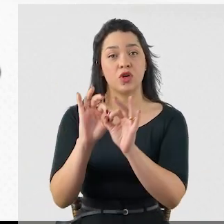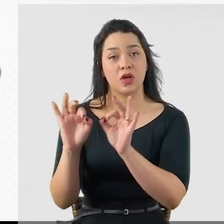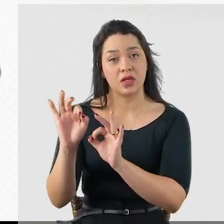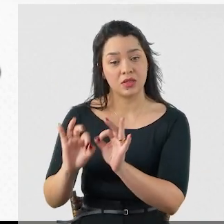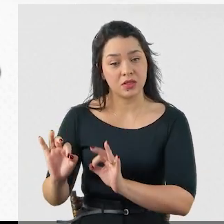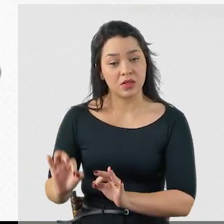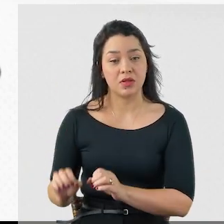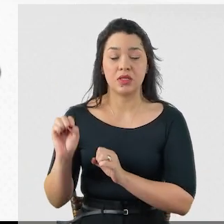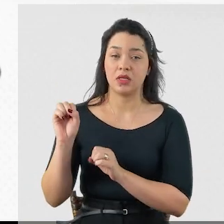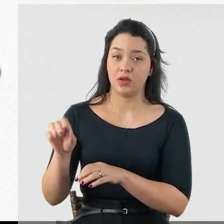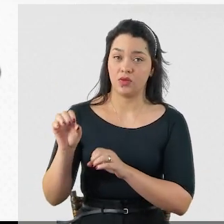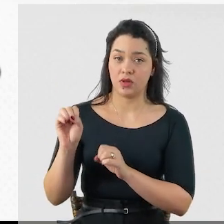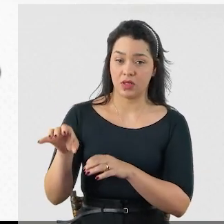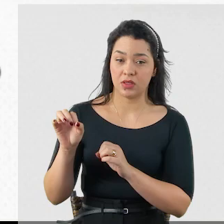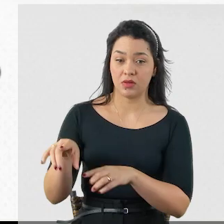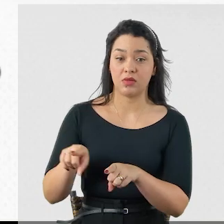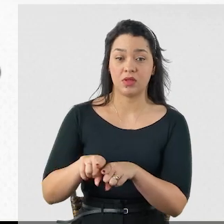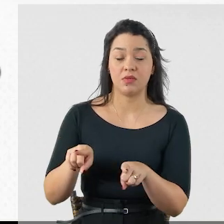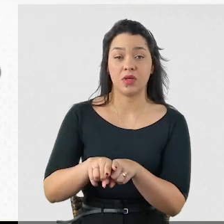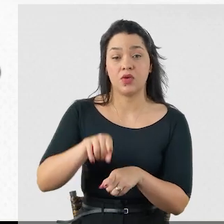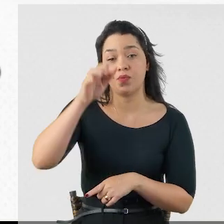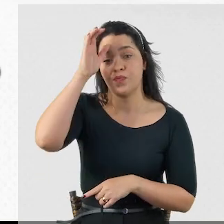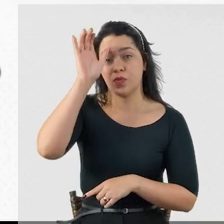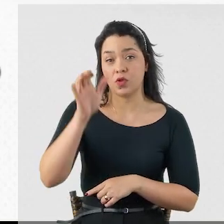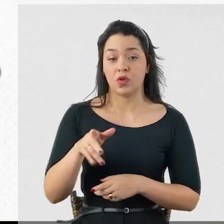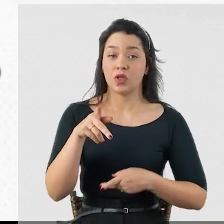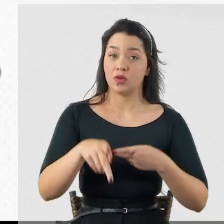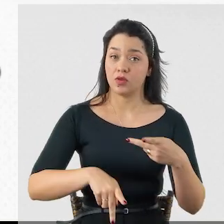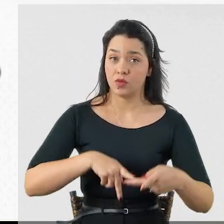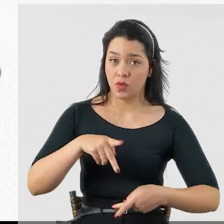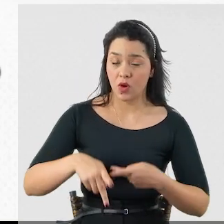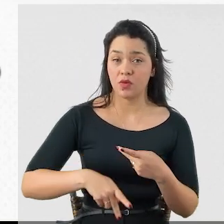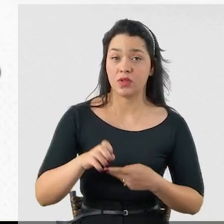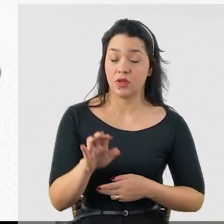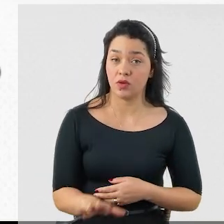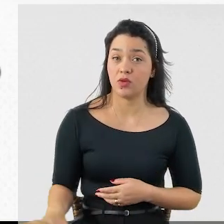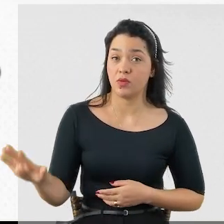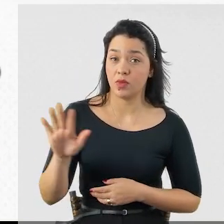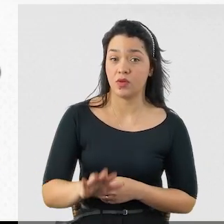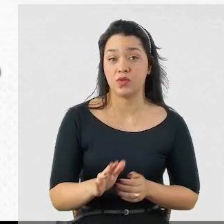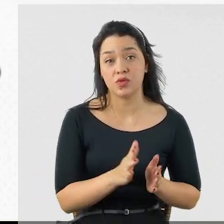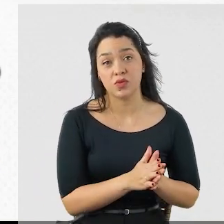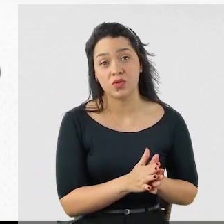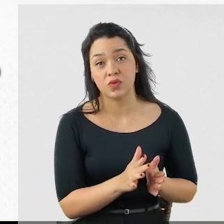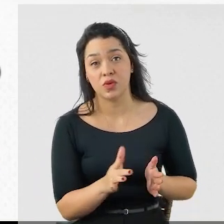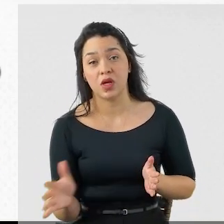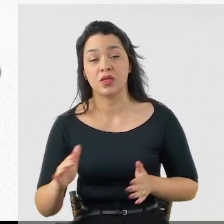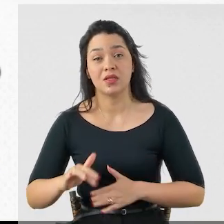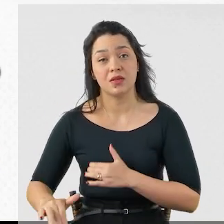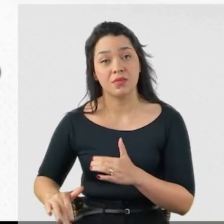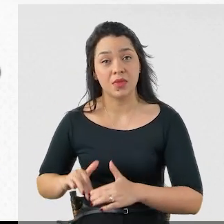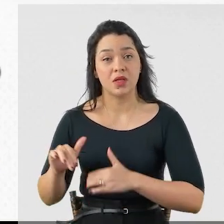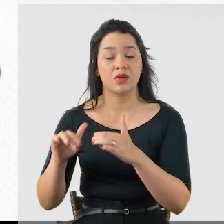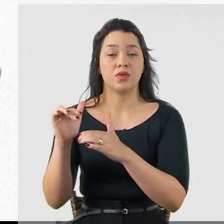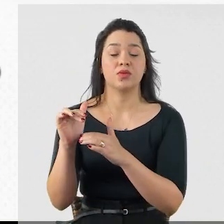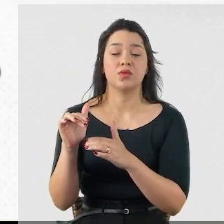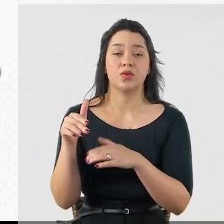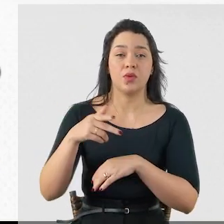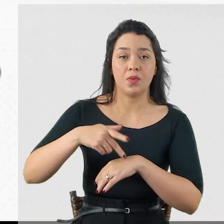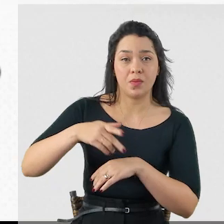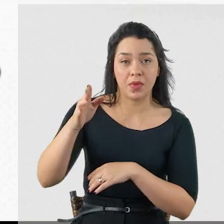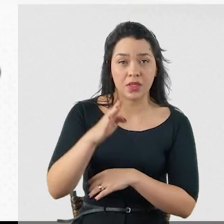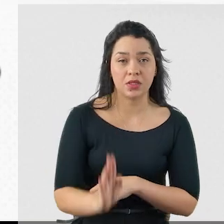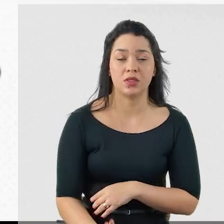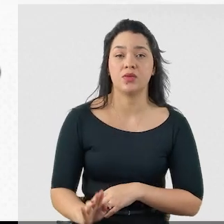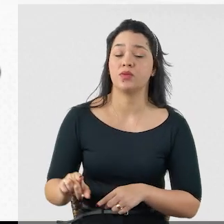organização e educação e cultura que os povos europeus estabeleceram durante esse período do Brasil colônia, e a gente foi